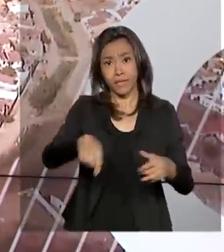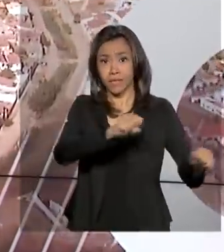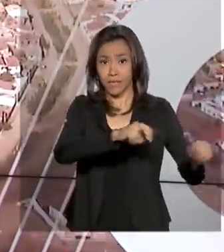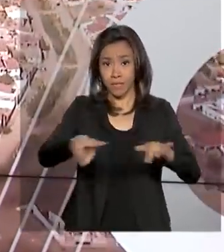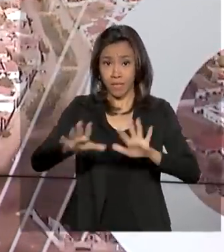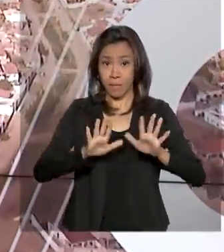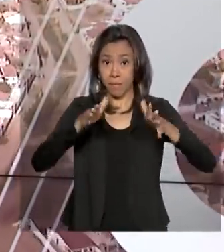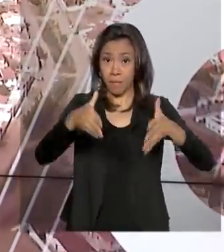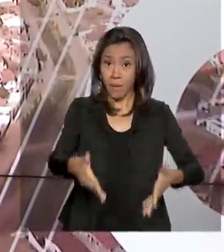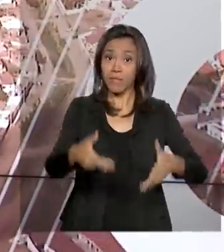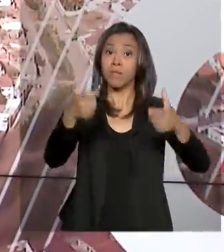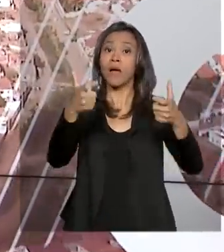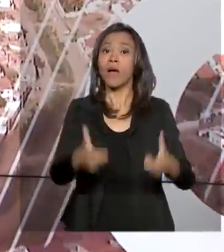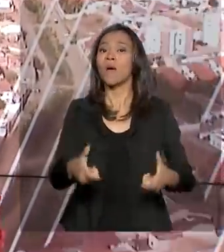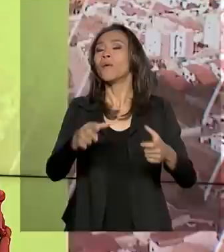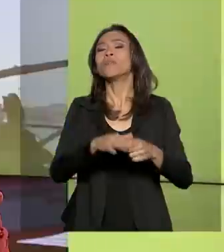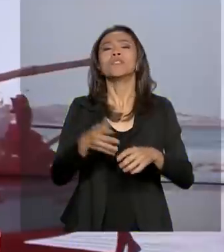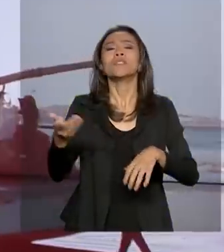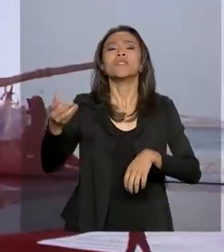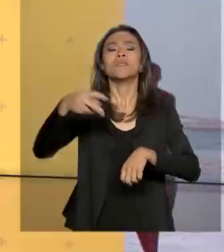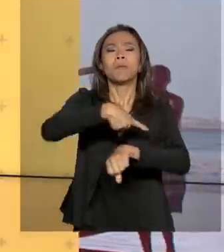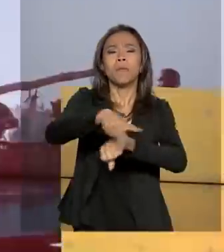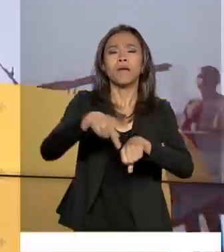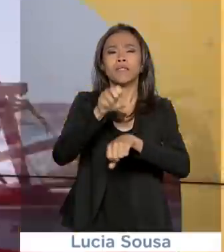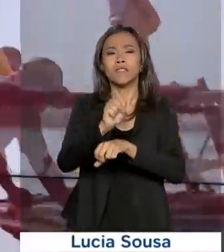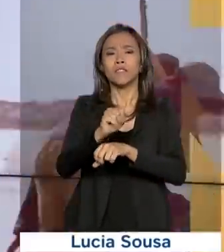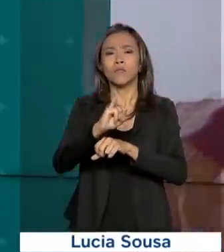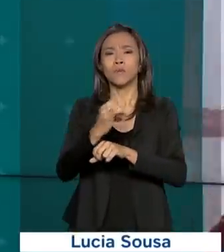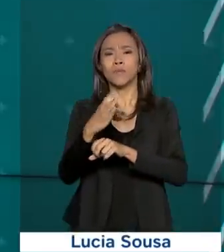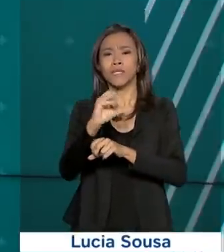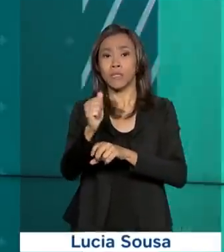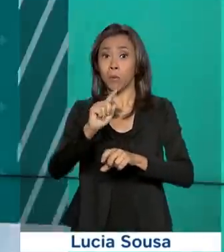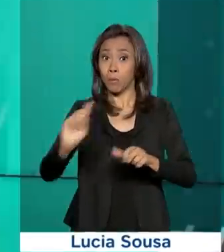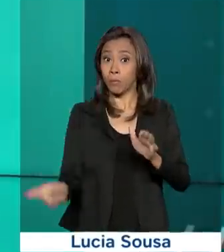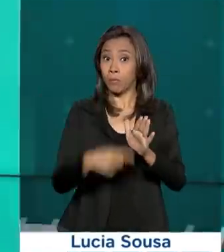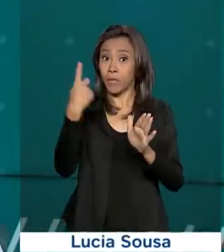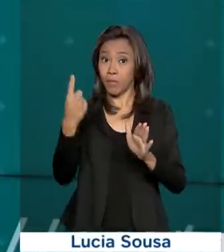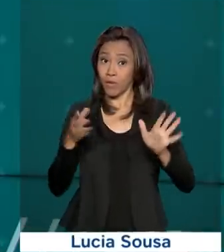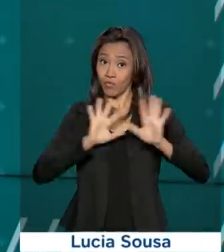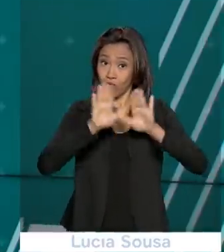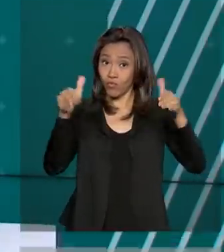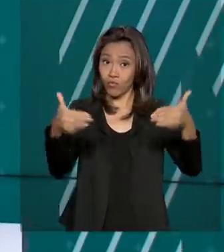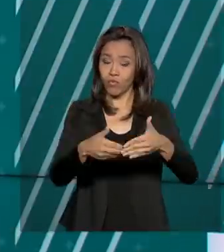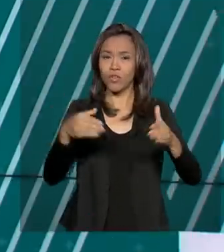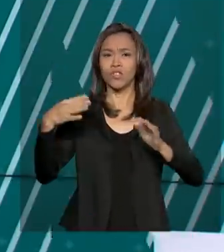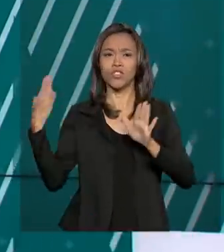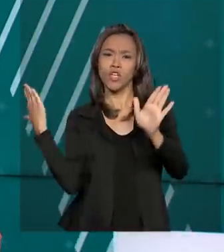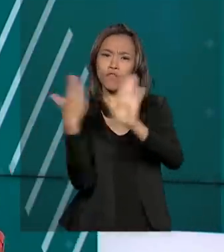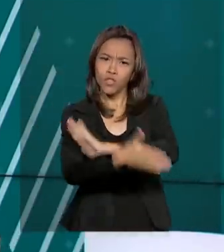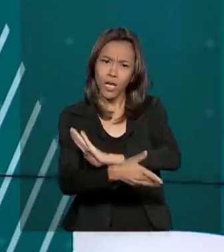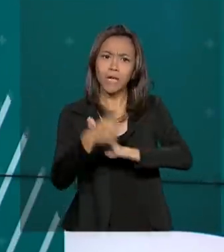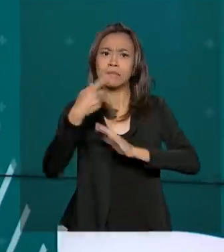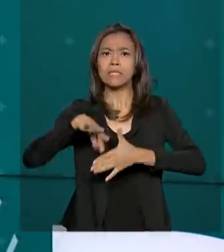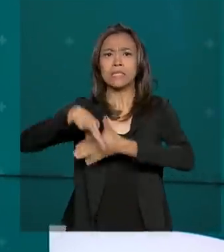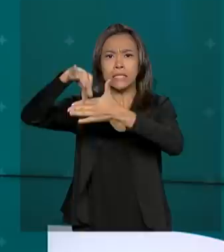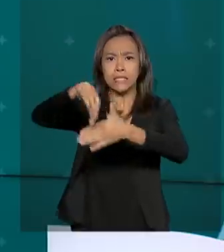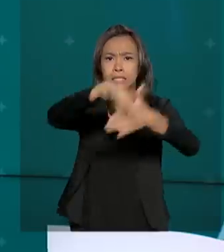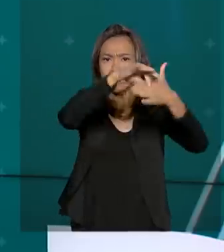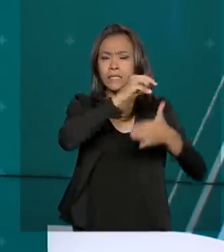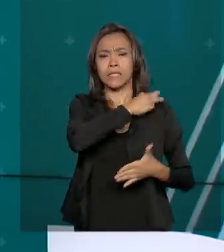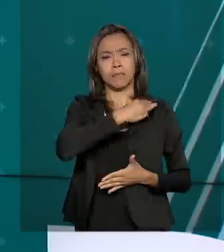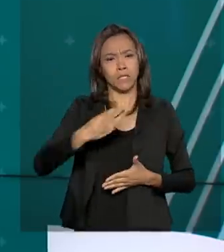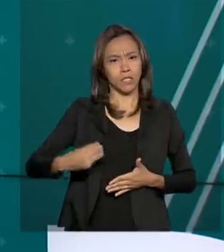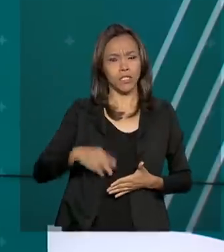genebra na suíça do 1º fórum global sobre refugiados o encontro mundial com a presença de líderes e ministros de várias